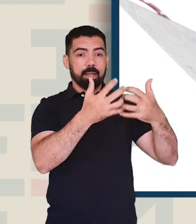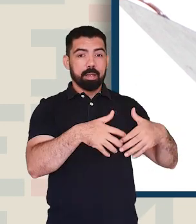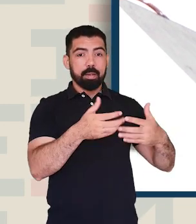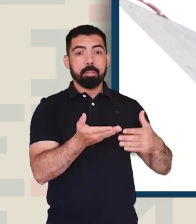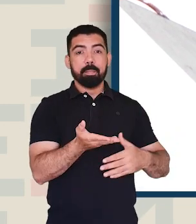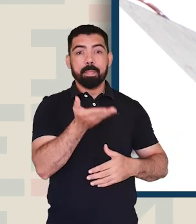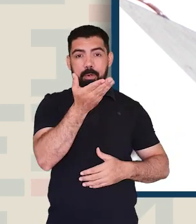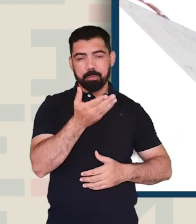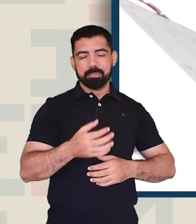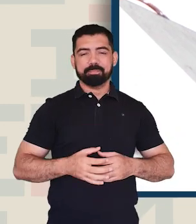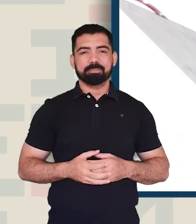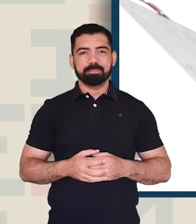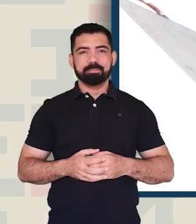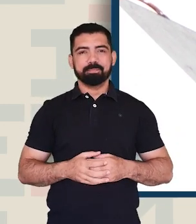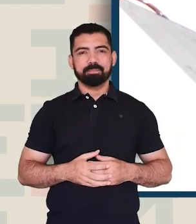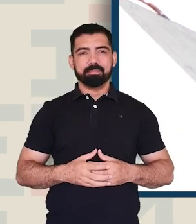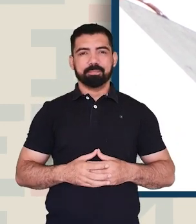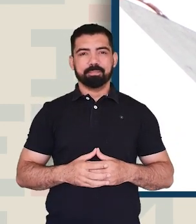aí, tá?